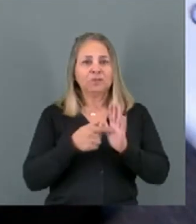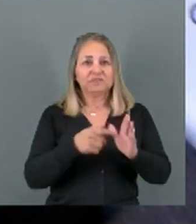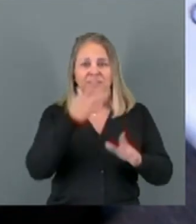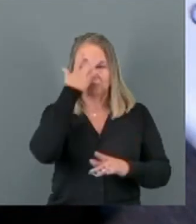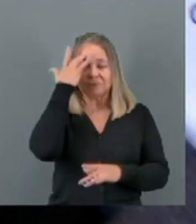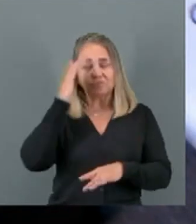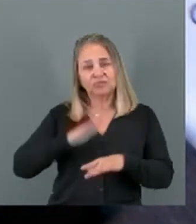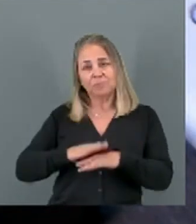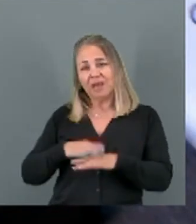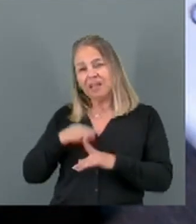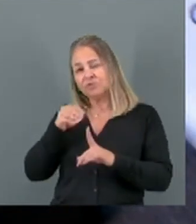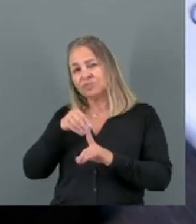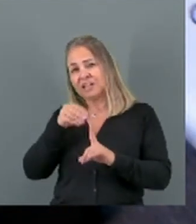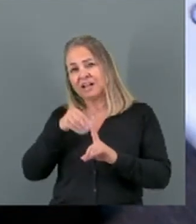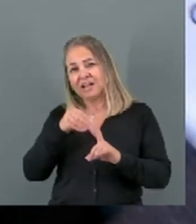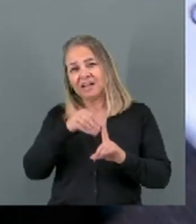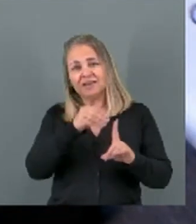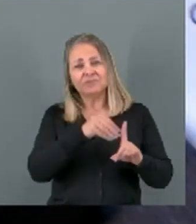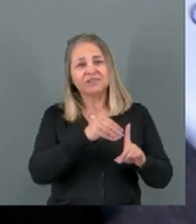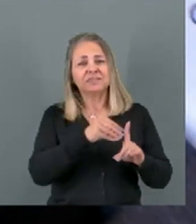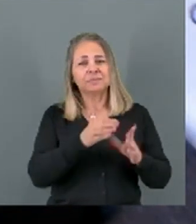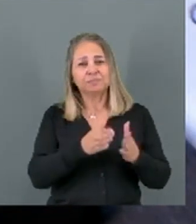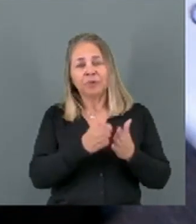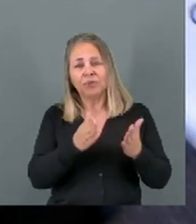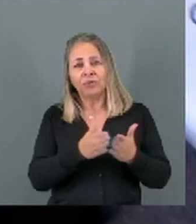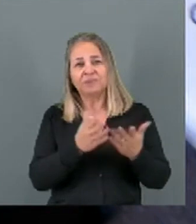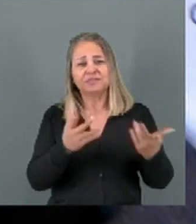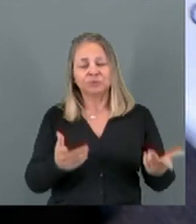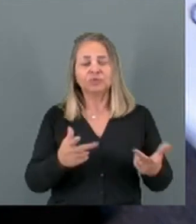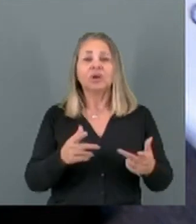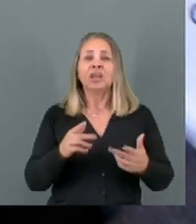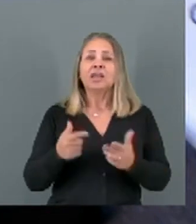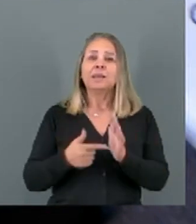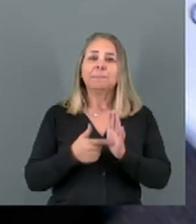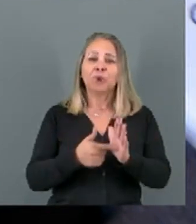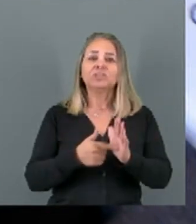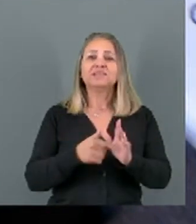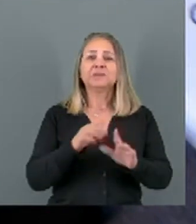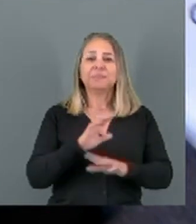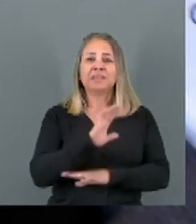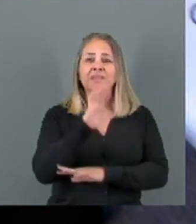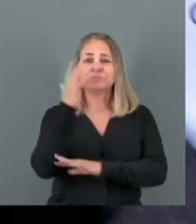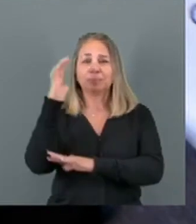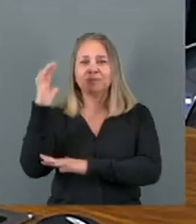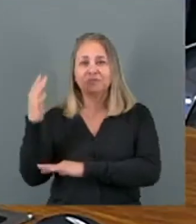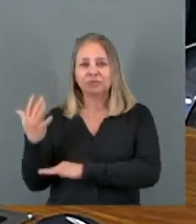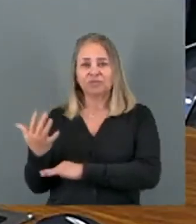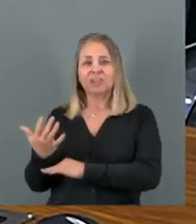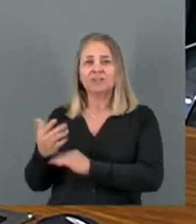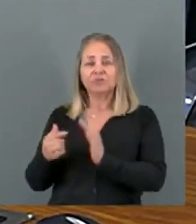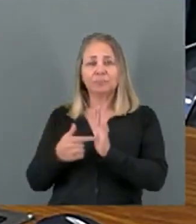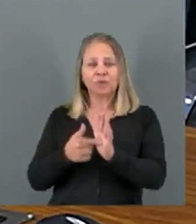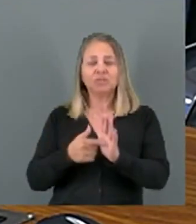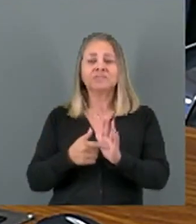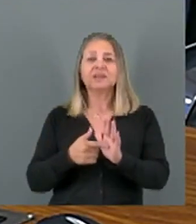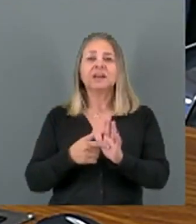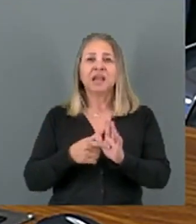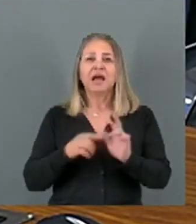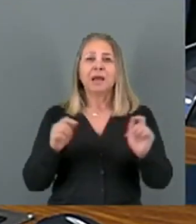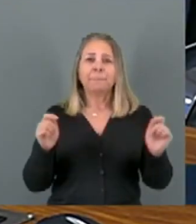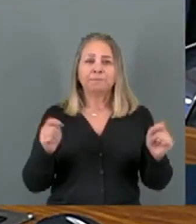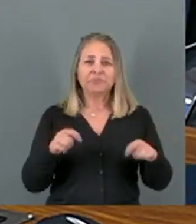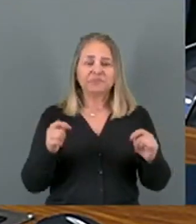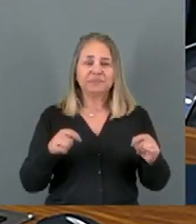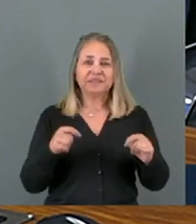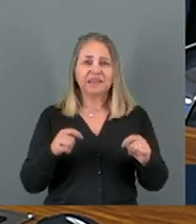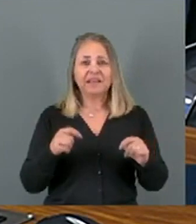mais vulneráveis. E a mudança do perfil geográfico demanda mudanças no perfil da assistência também, da capacidade de assistência dos serviços de